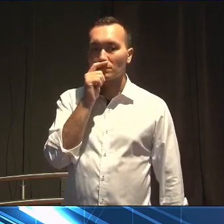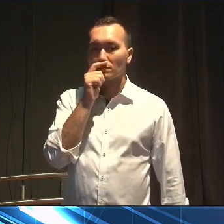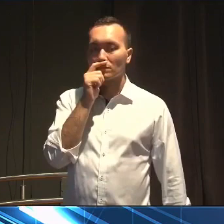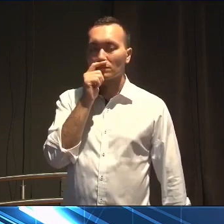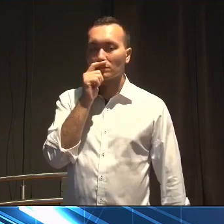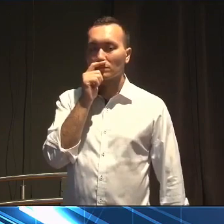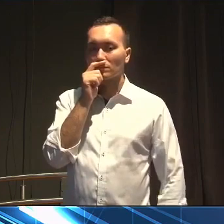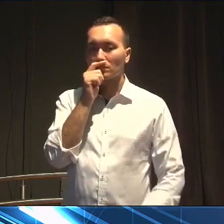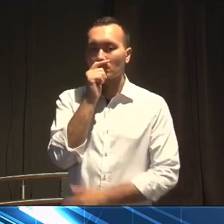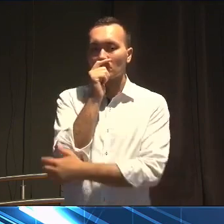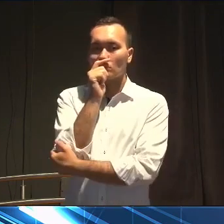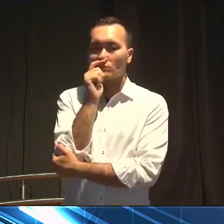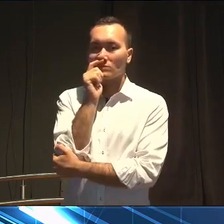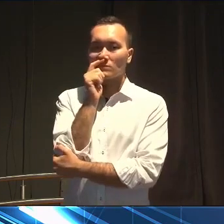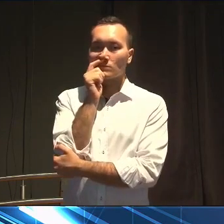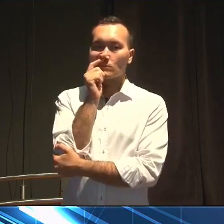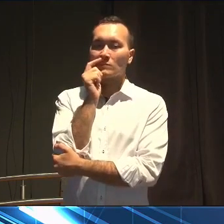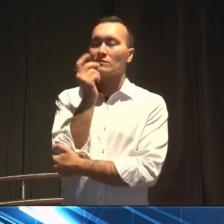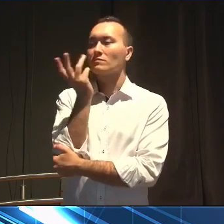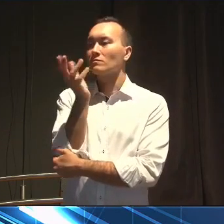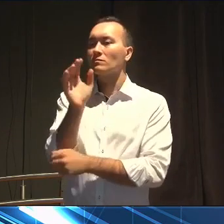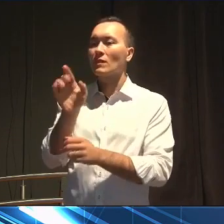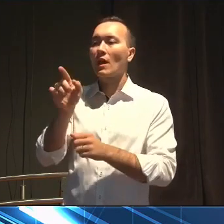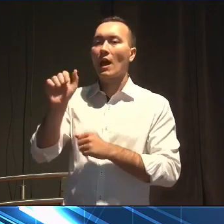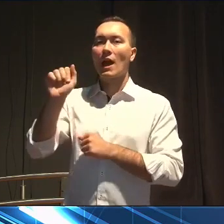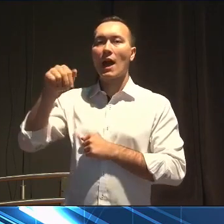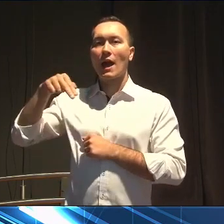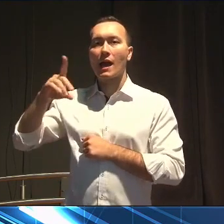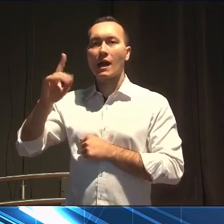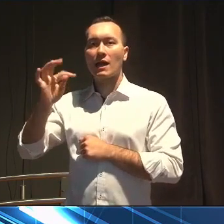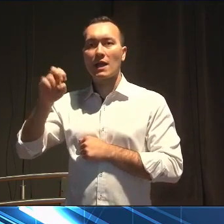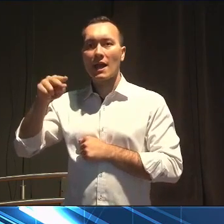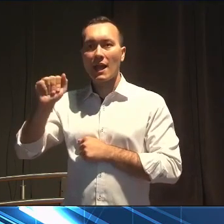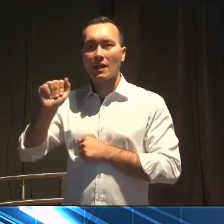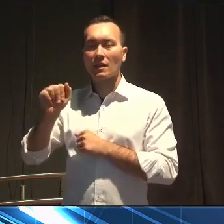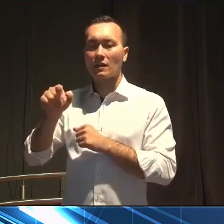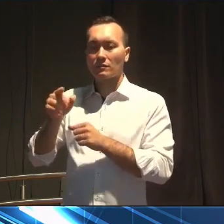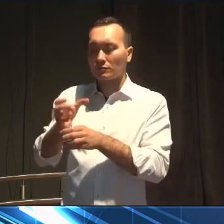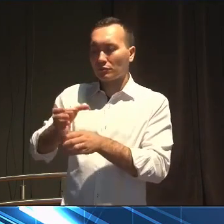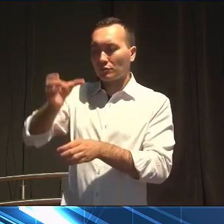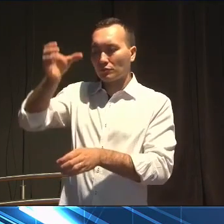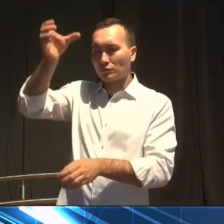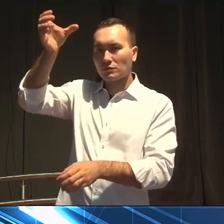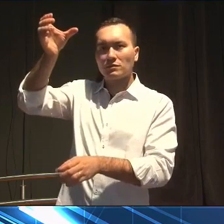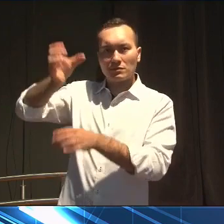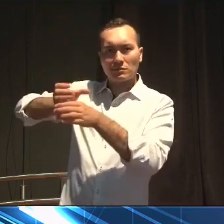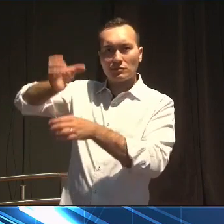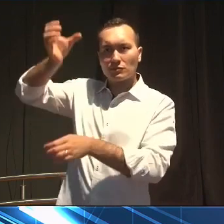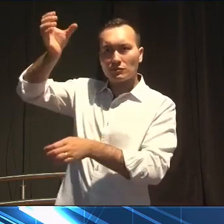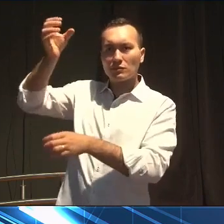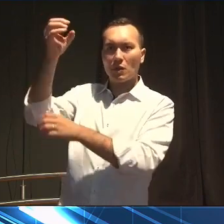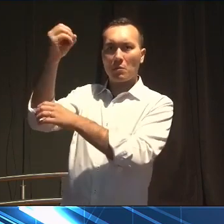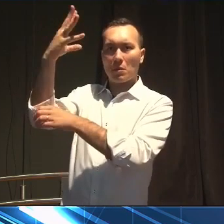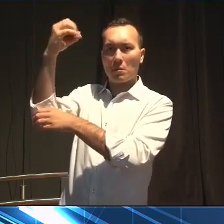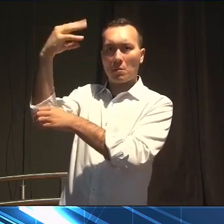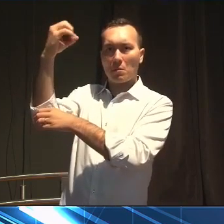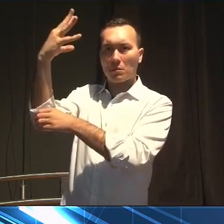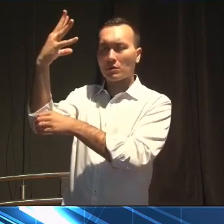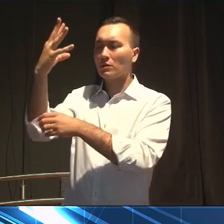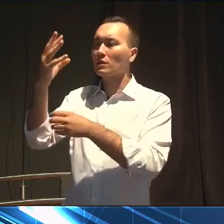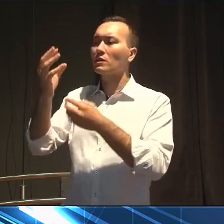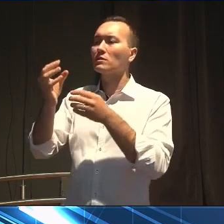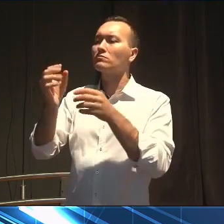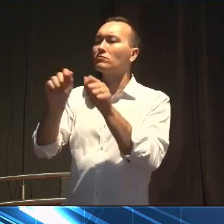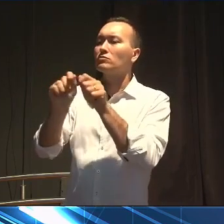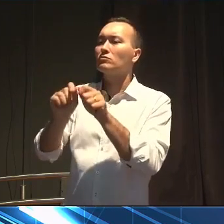o desenvolvimento de uma rede 5G como essa. Aqui um outro caso da Siemens, da área de energia. Esse